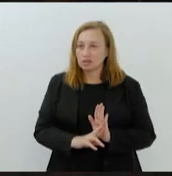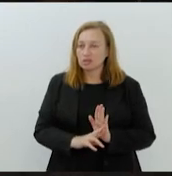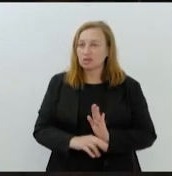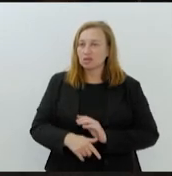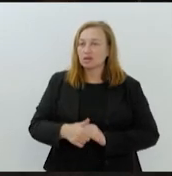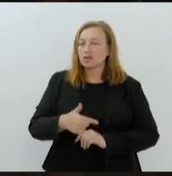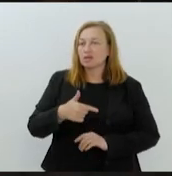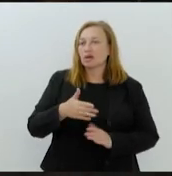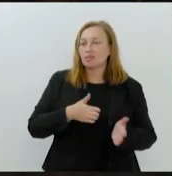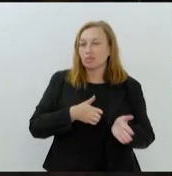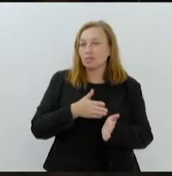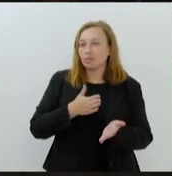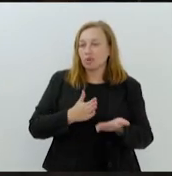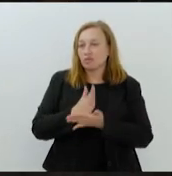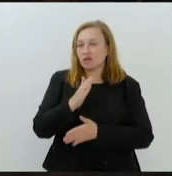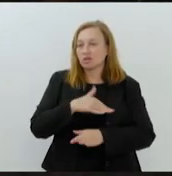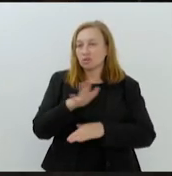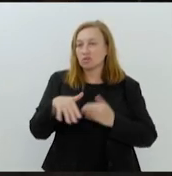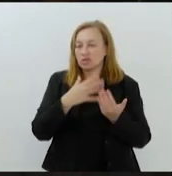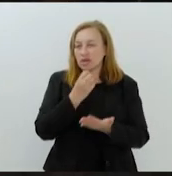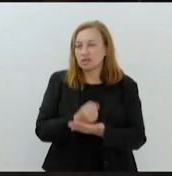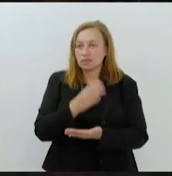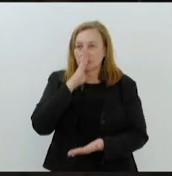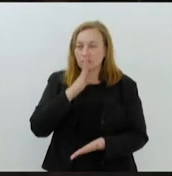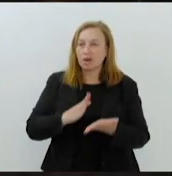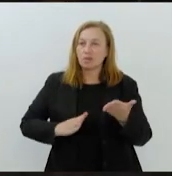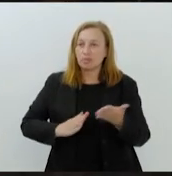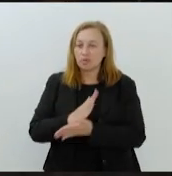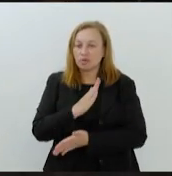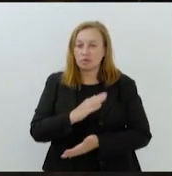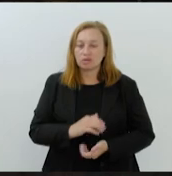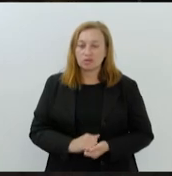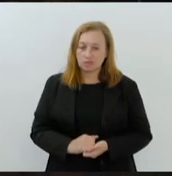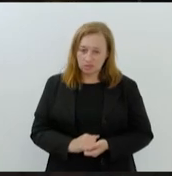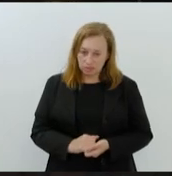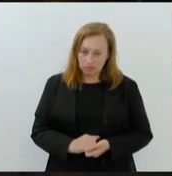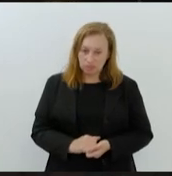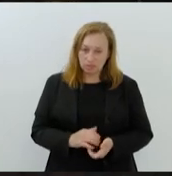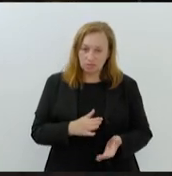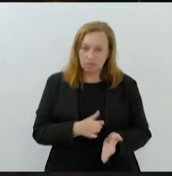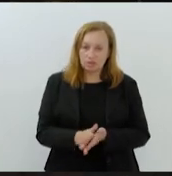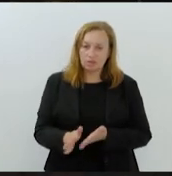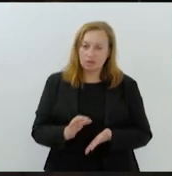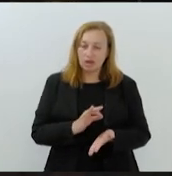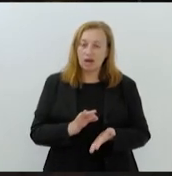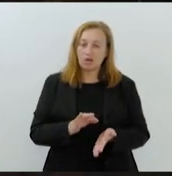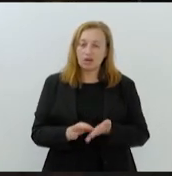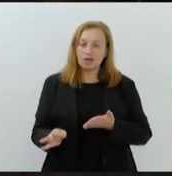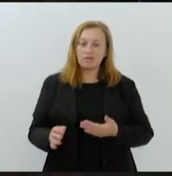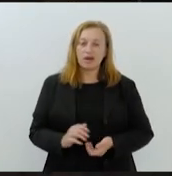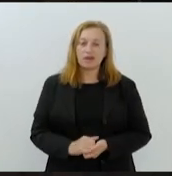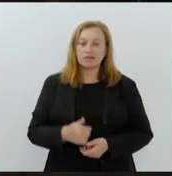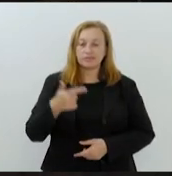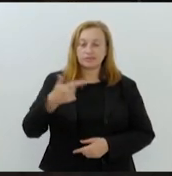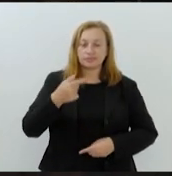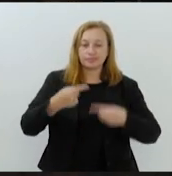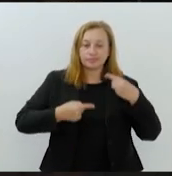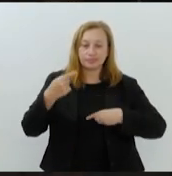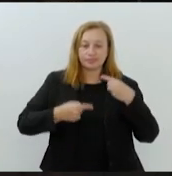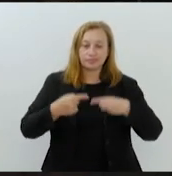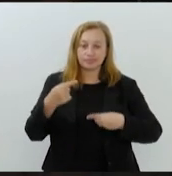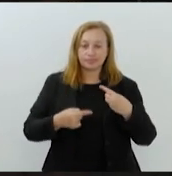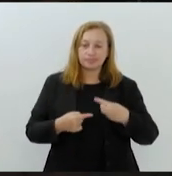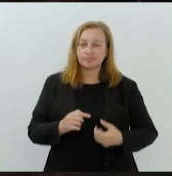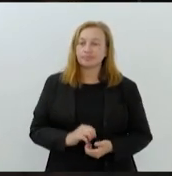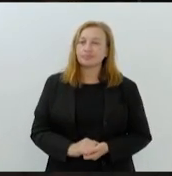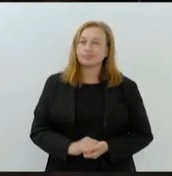assim, aprovado. Os senhores que aprovam permaneçam como estão. Aprovado, vai ao autógrafo. Em segunda discussão, redação do